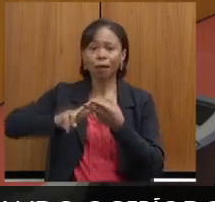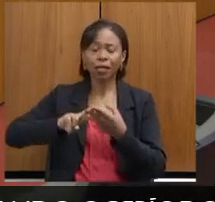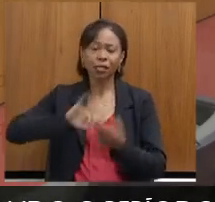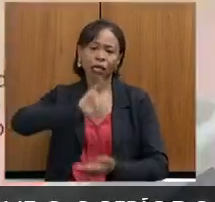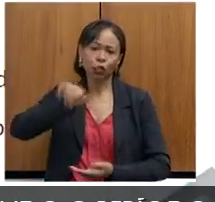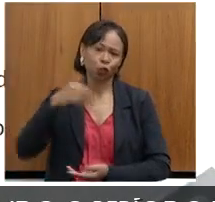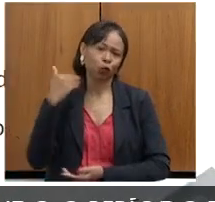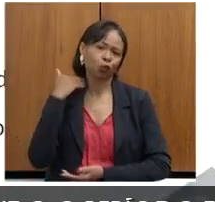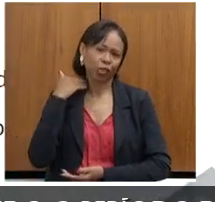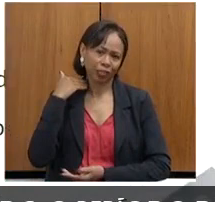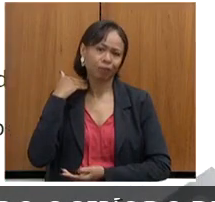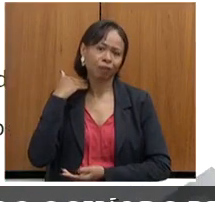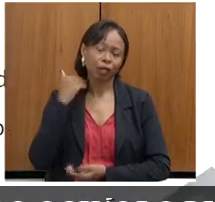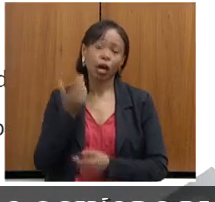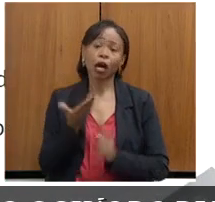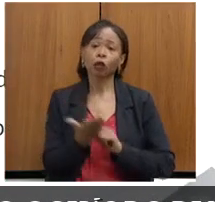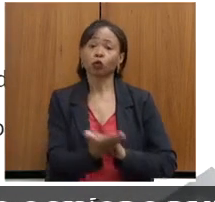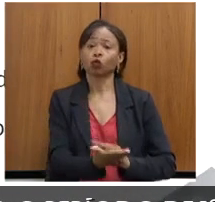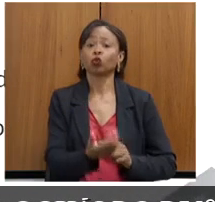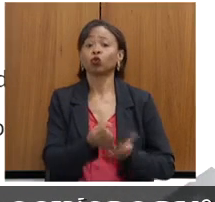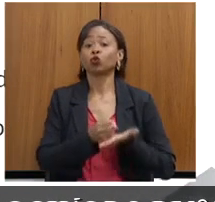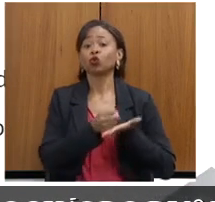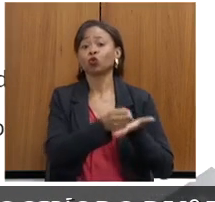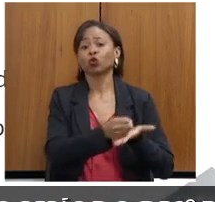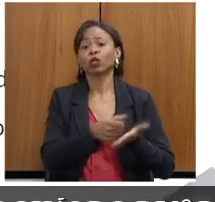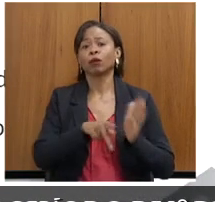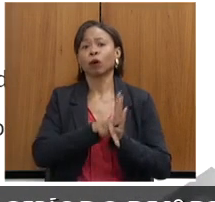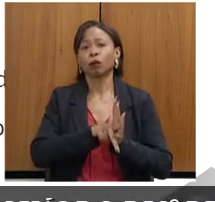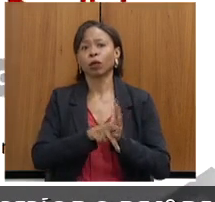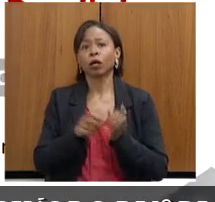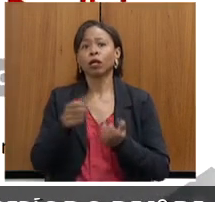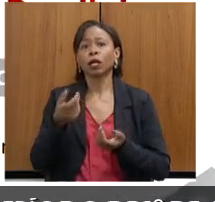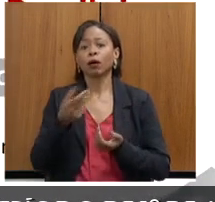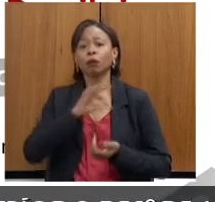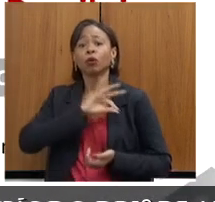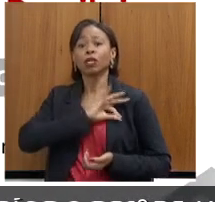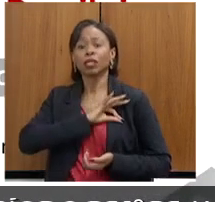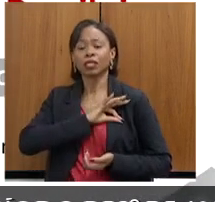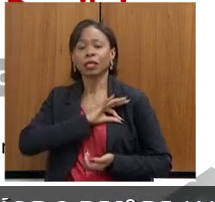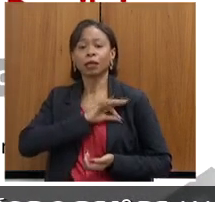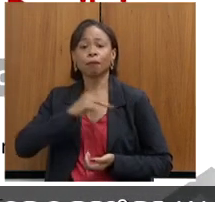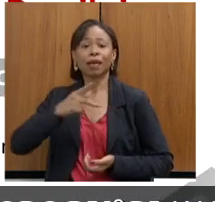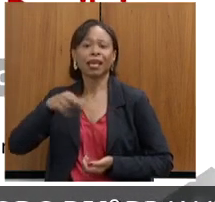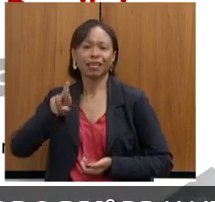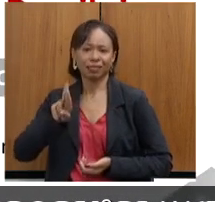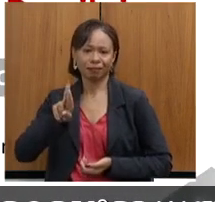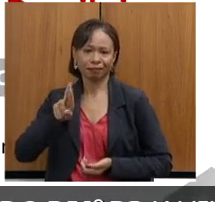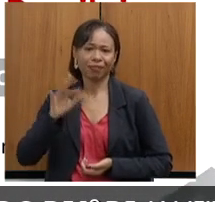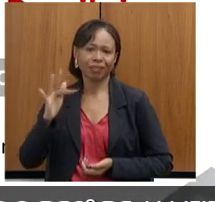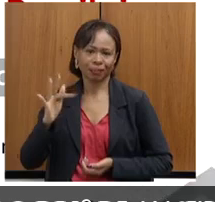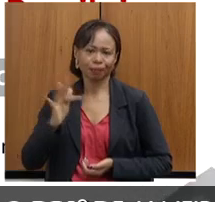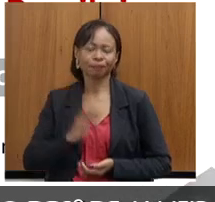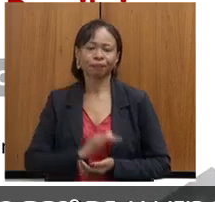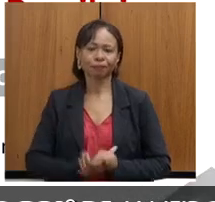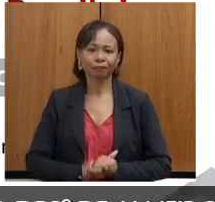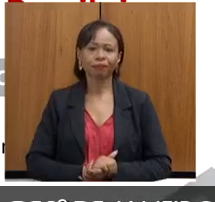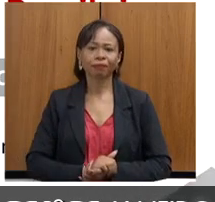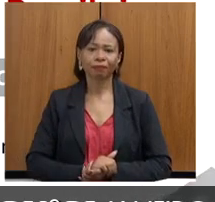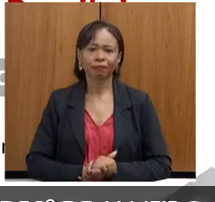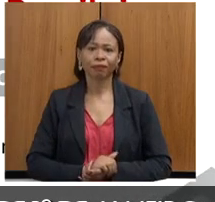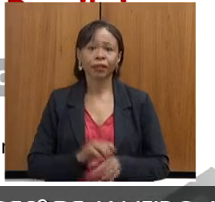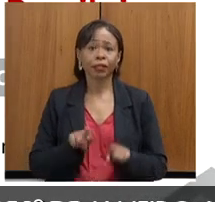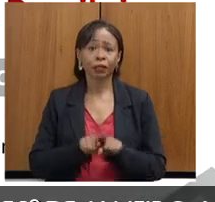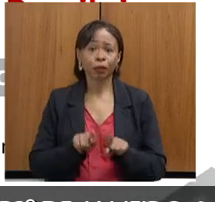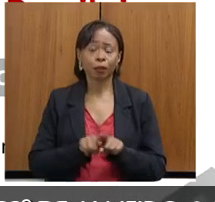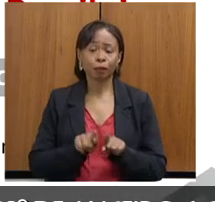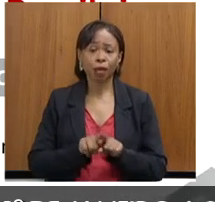participação da Polícia Rodoviária Federal pode passar em torno do tráfico inclusive participação